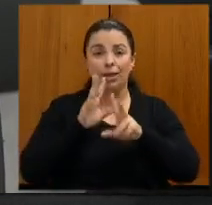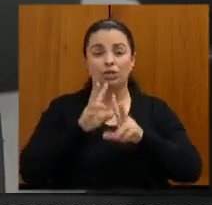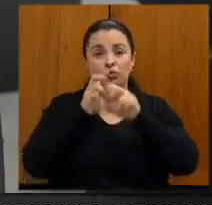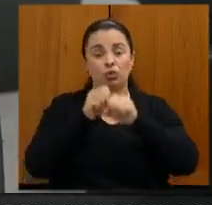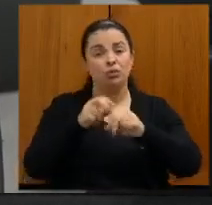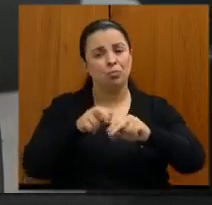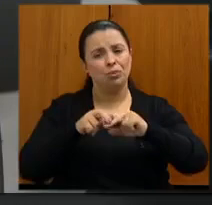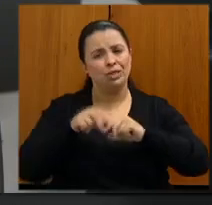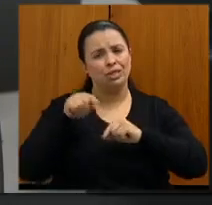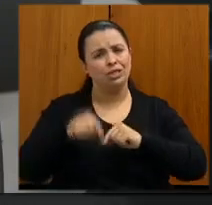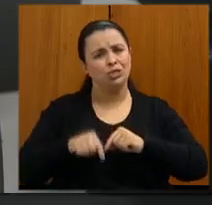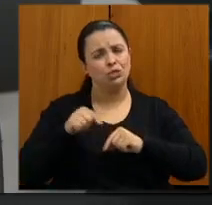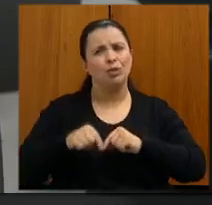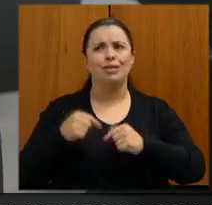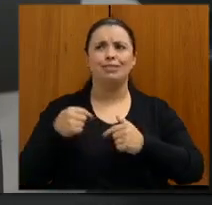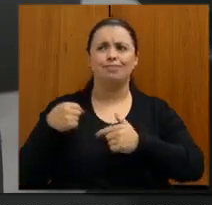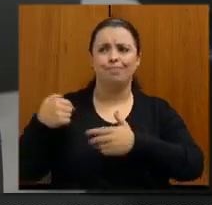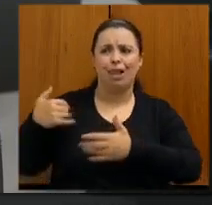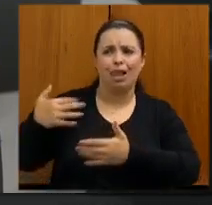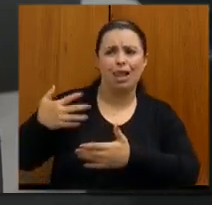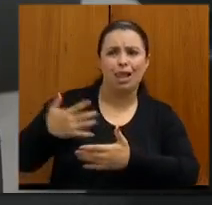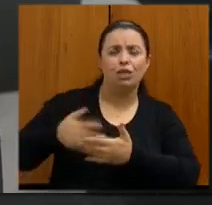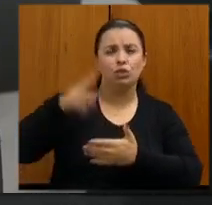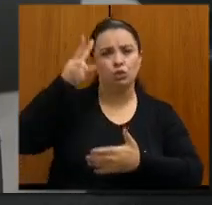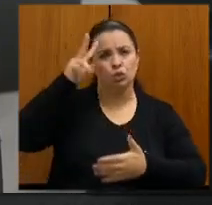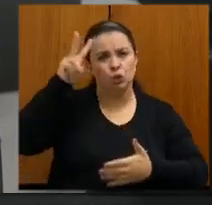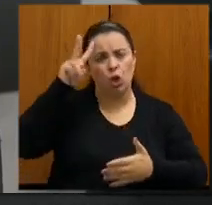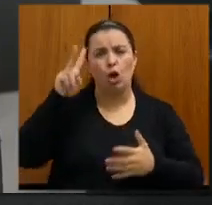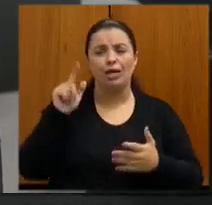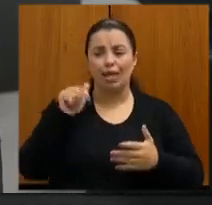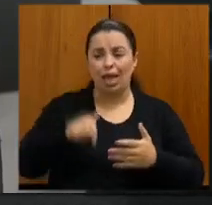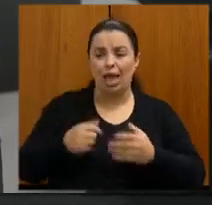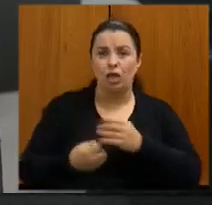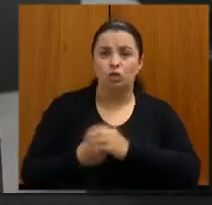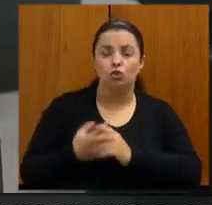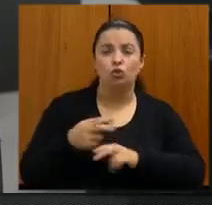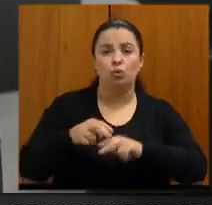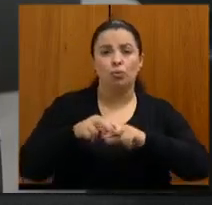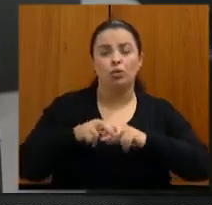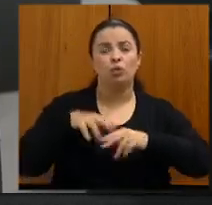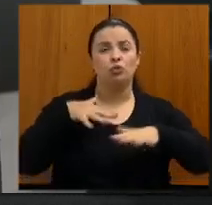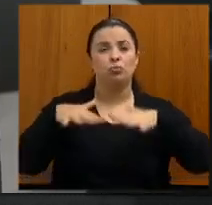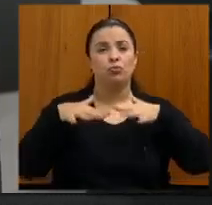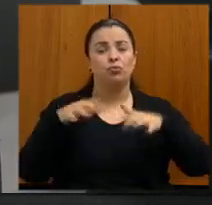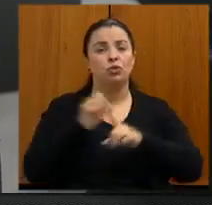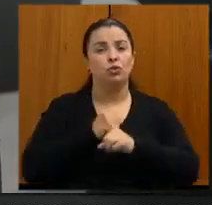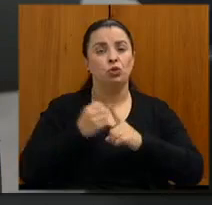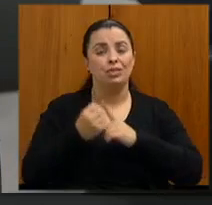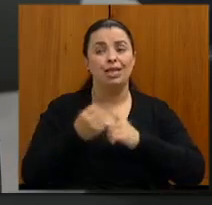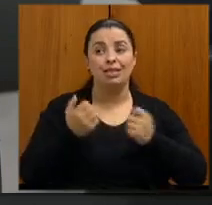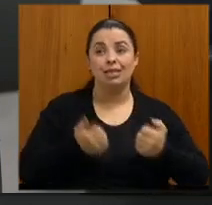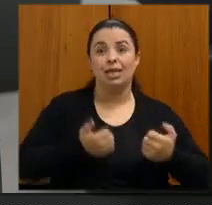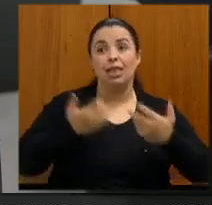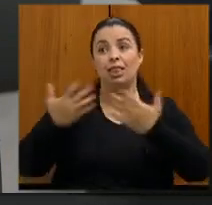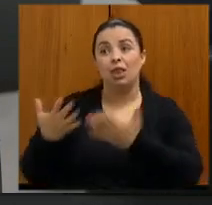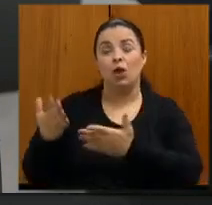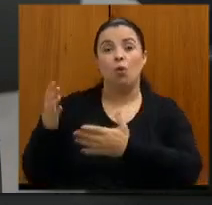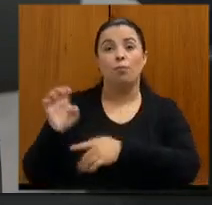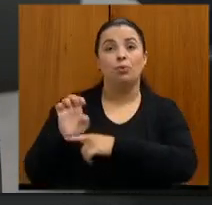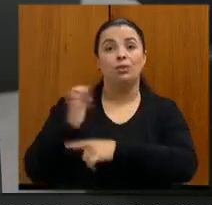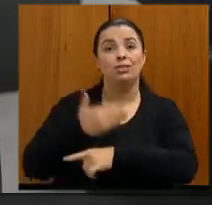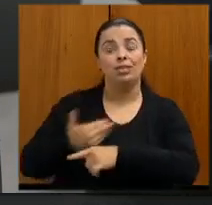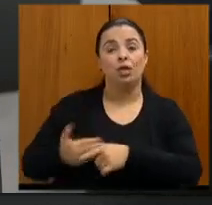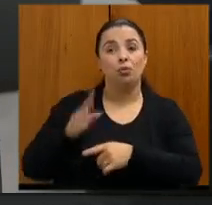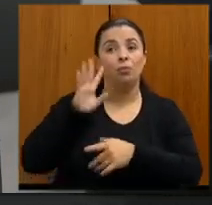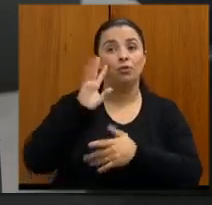histórica que vem dos movimentos sociais que deu uma solução para o estado pronta é que ela tem orçamento